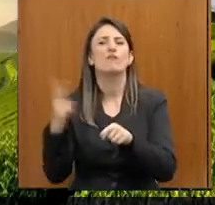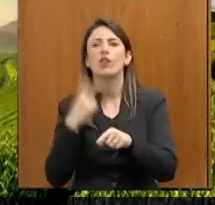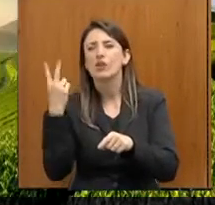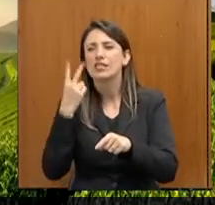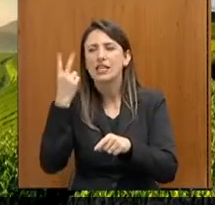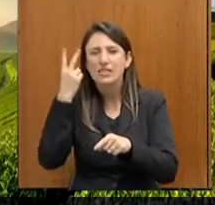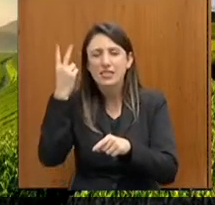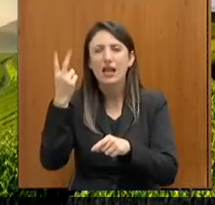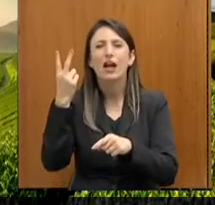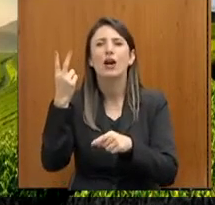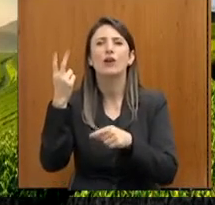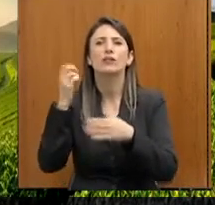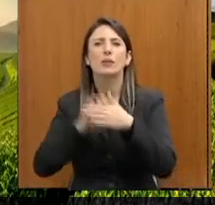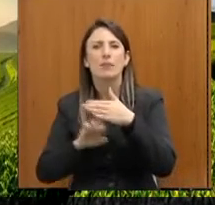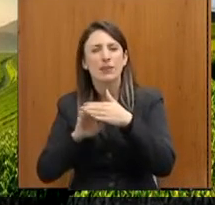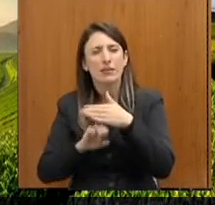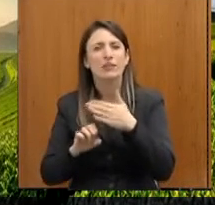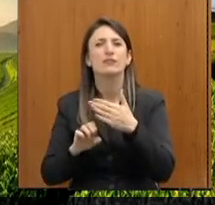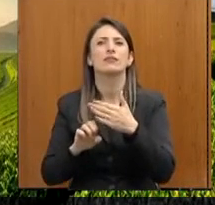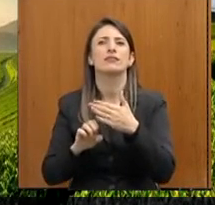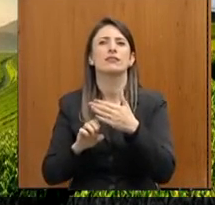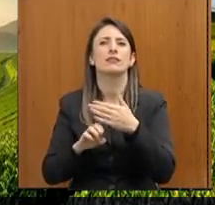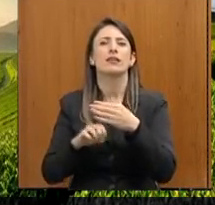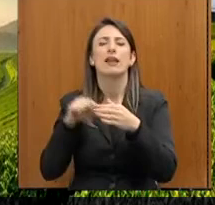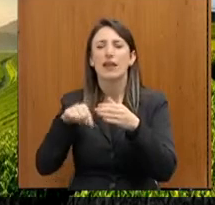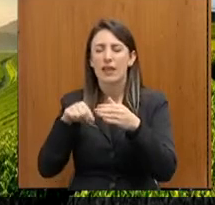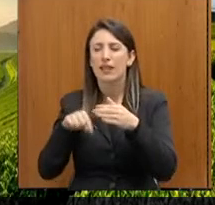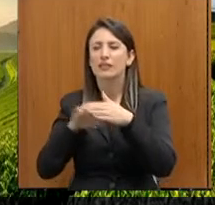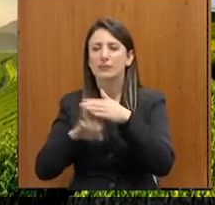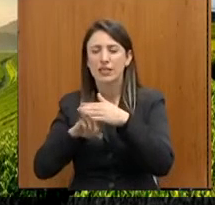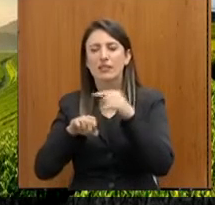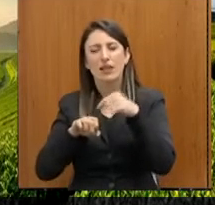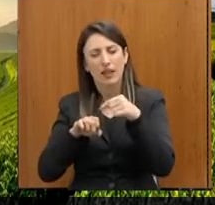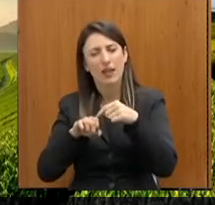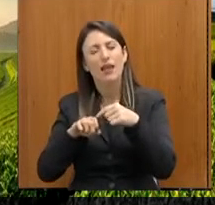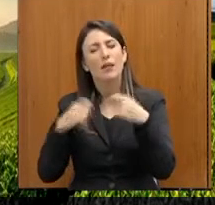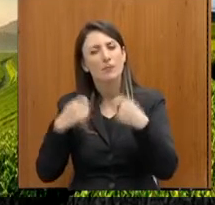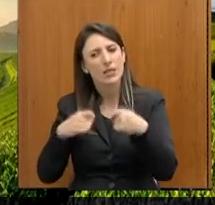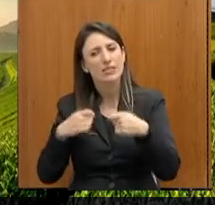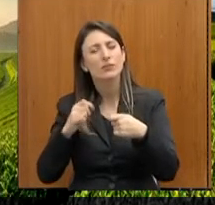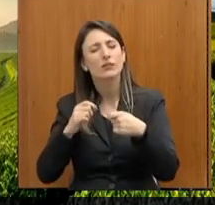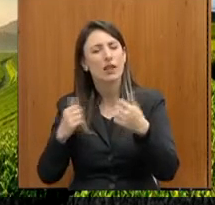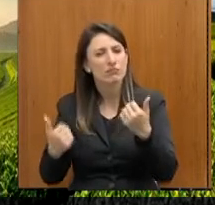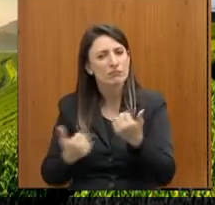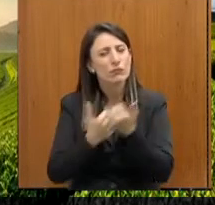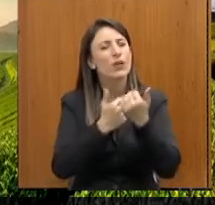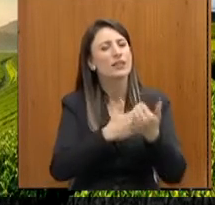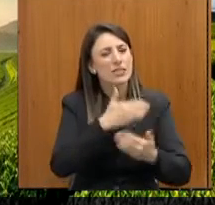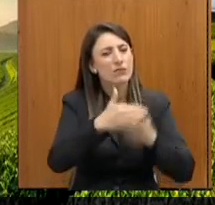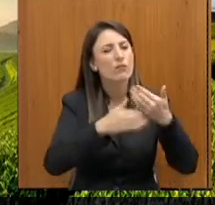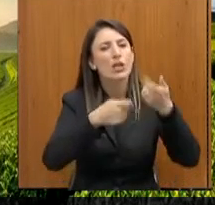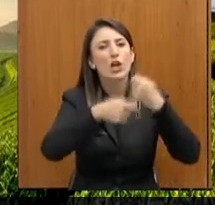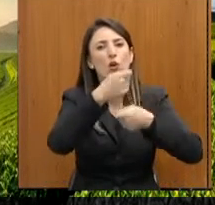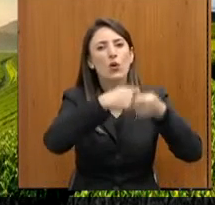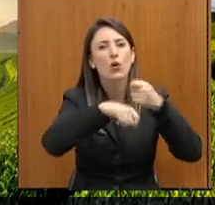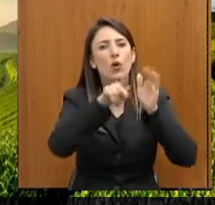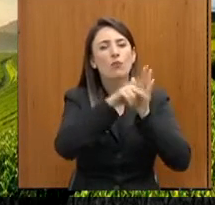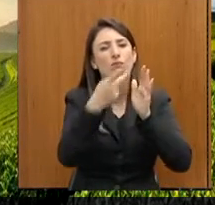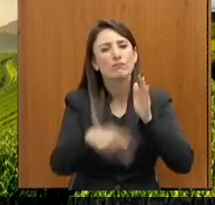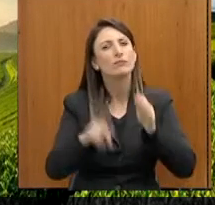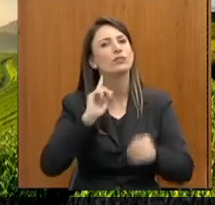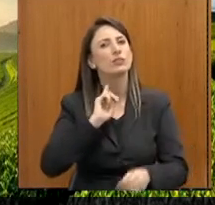companhia e dia que a companhia efetivamente seja uma indutora do desenvolvimento econômico de Minas Gerais que a gente vai